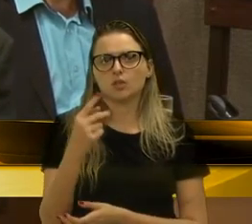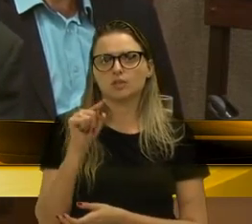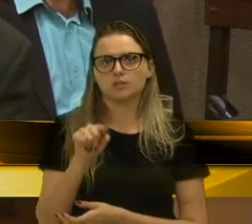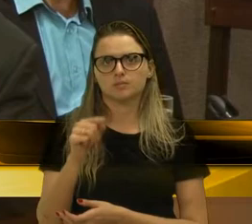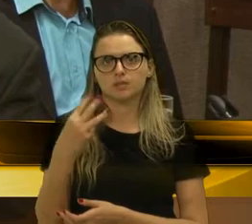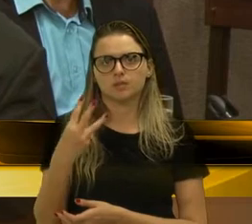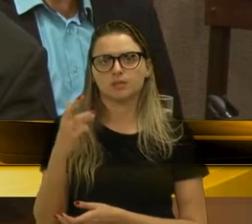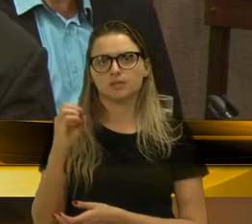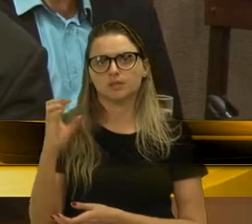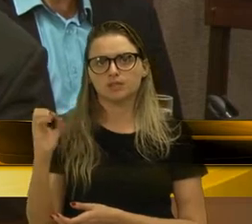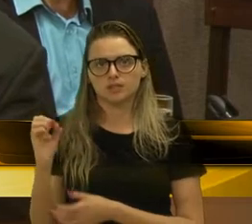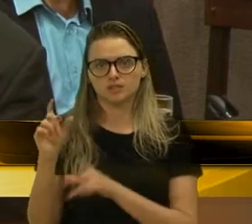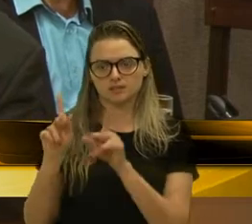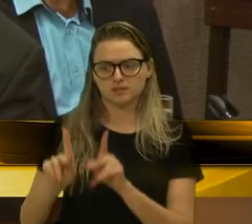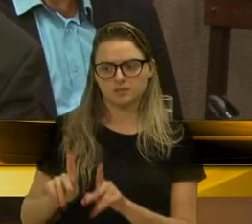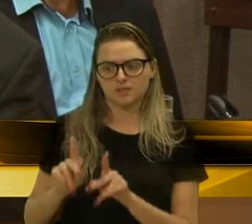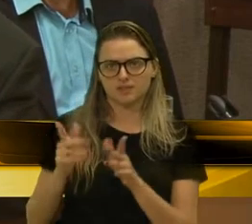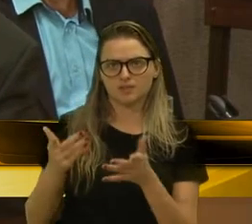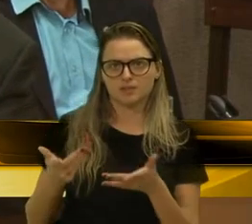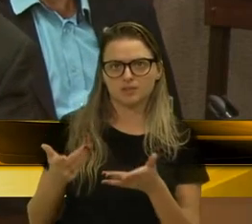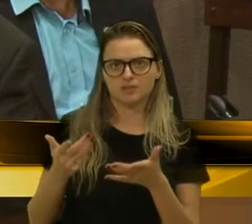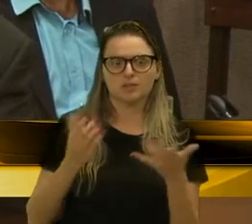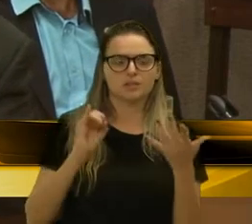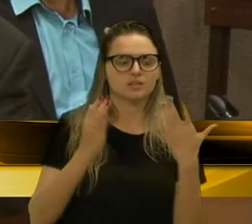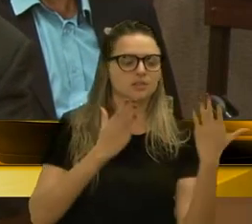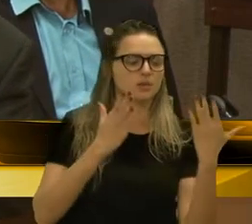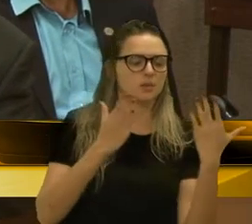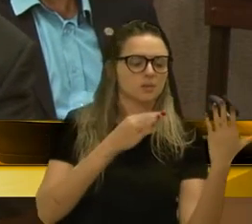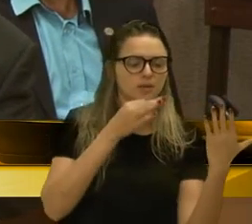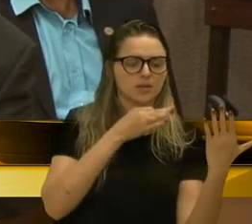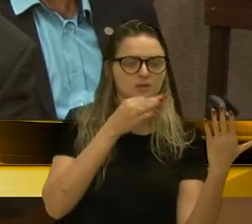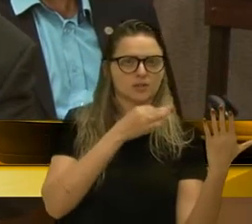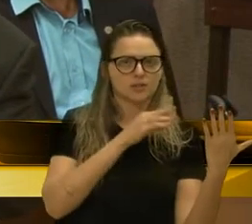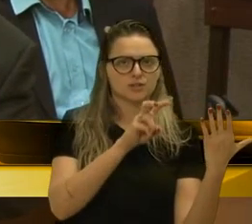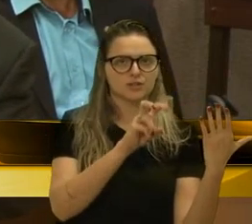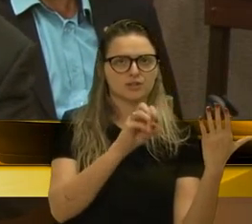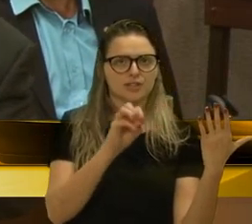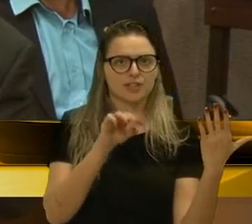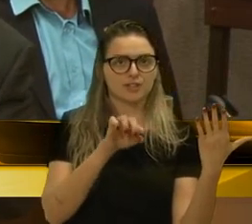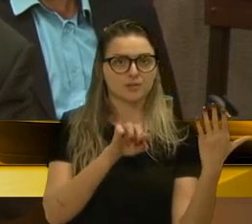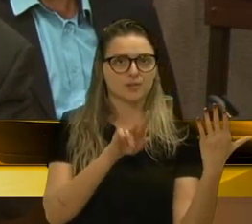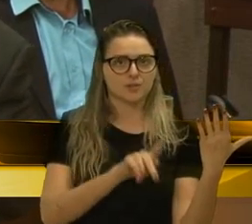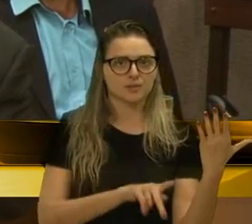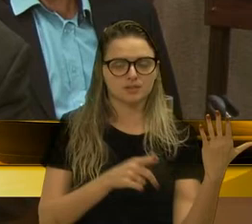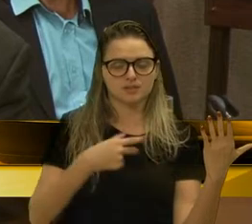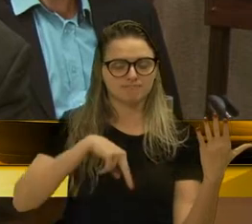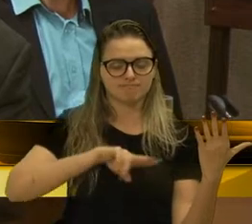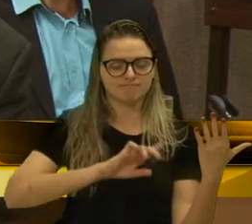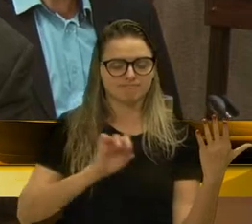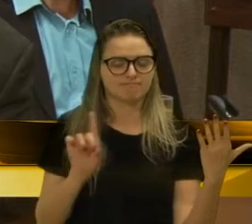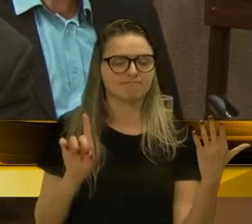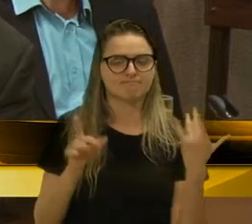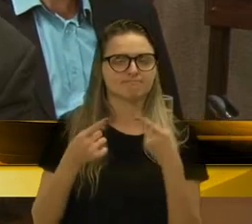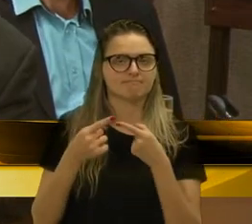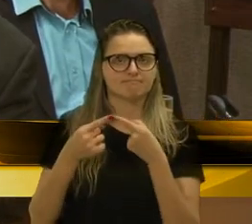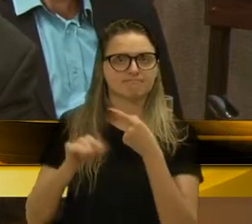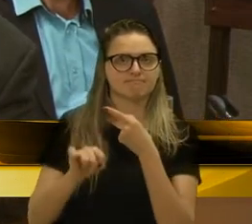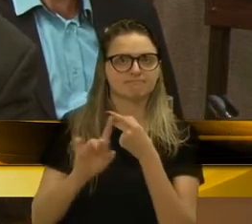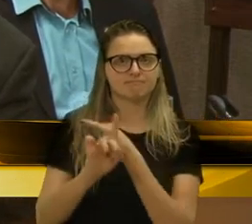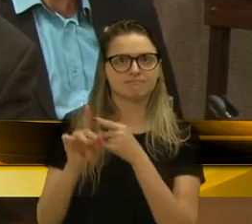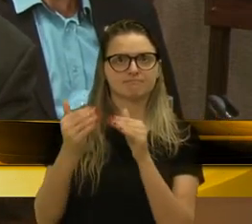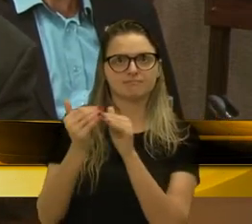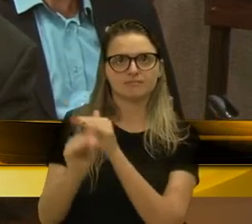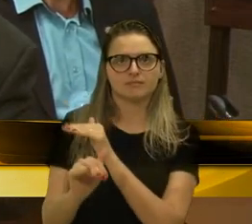2.300 moradores, né, comparando com Caxias. Então, assim, a gente não está menosprezando,